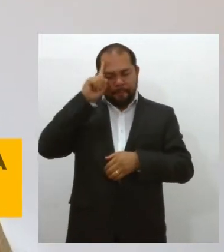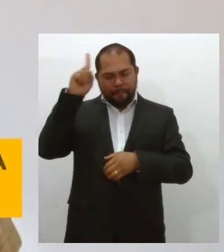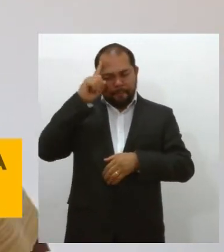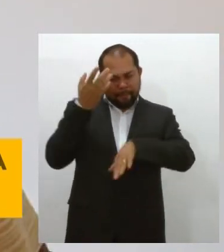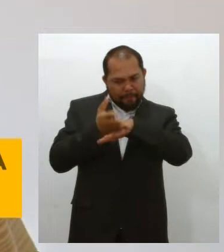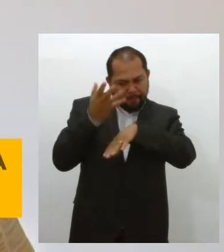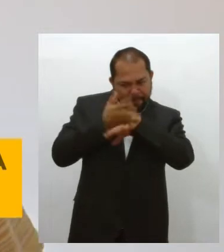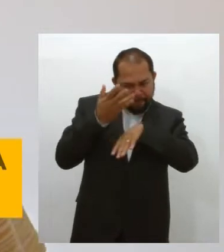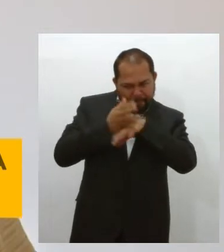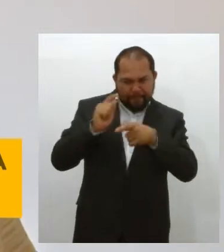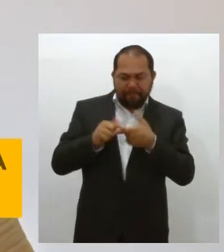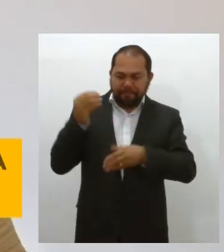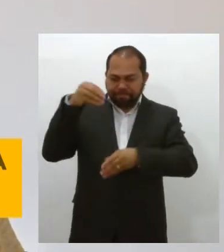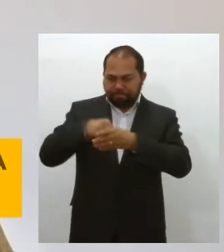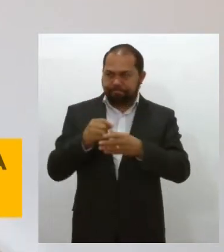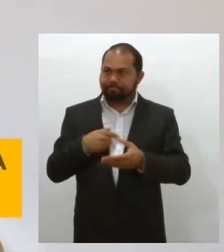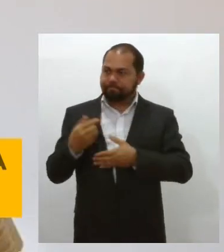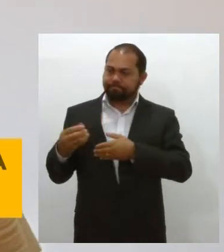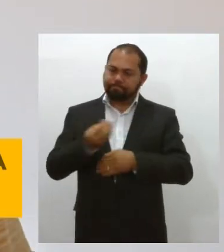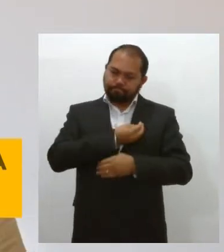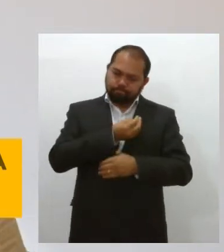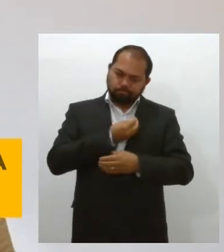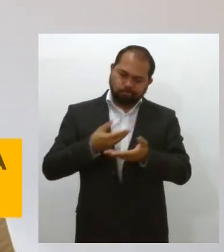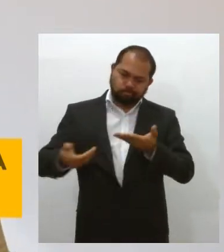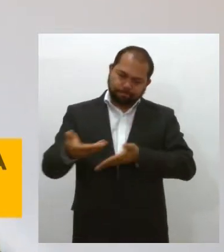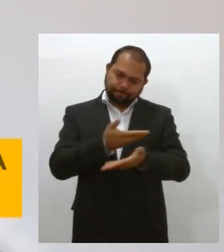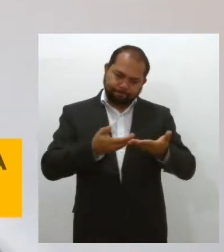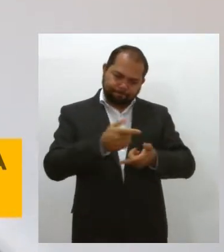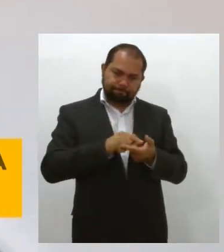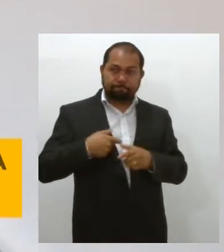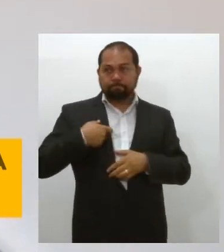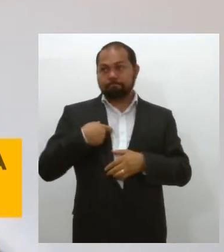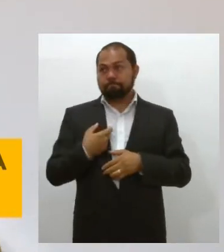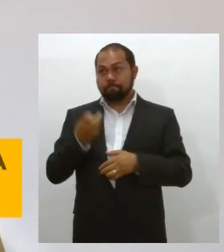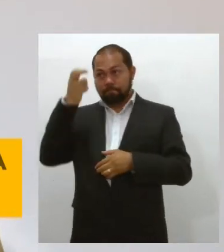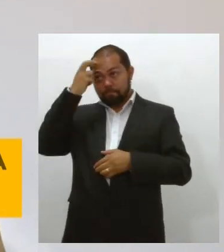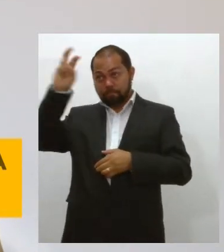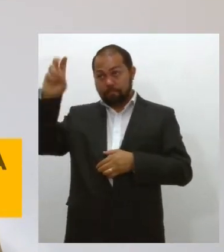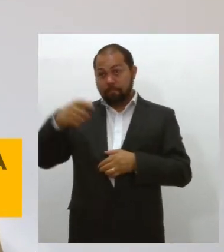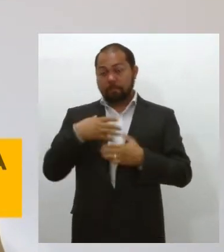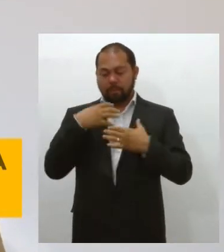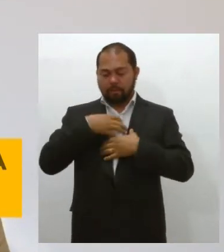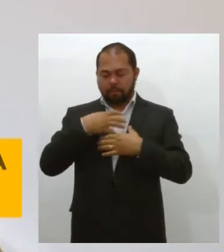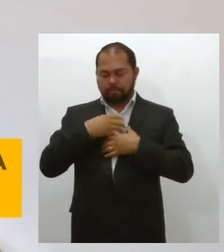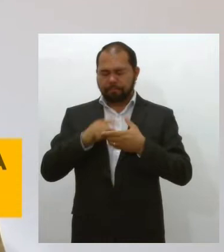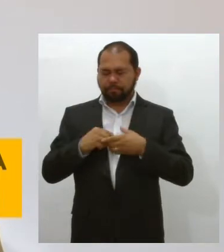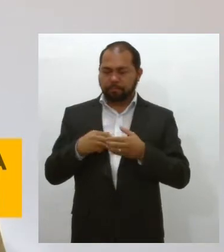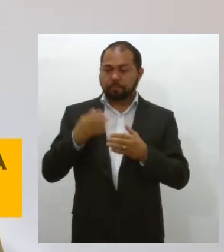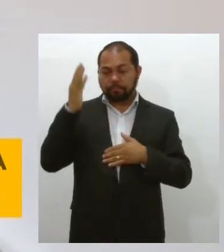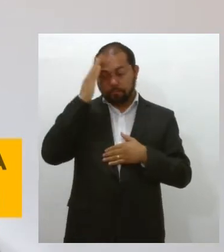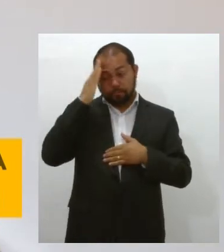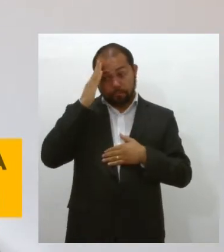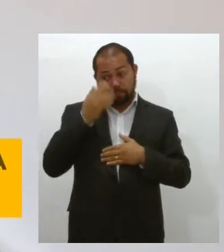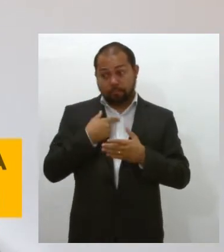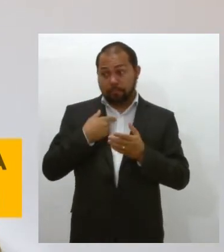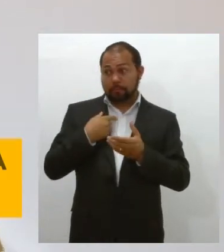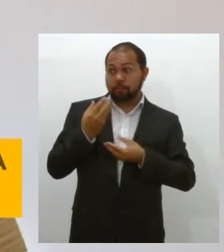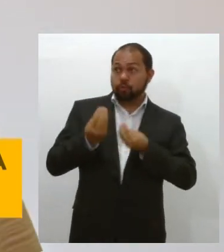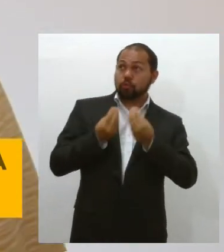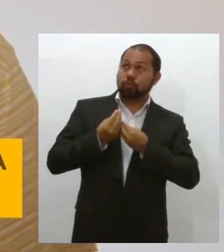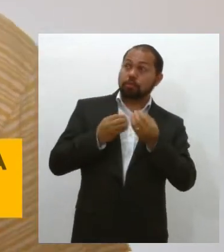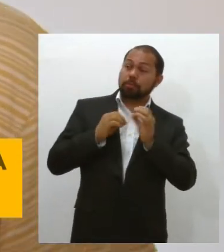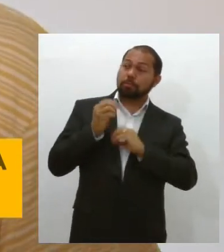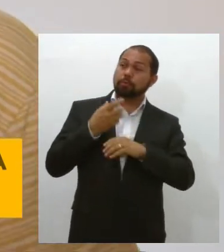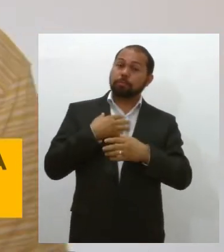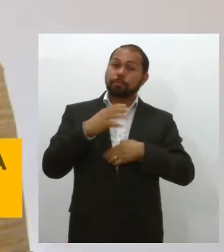nosso convívio, a questão da inteligência emocional e lidar com os conflitos, com a questão do dia a dia